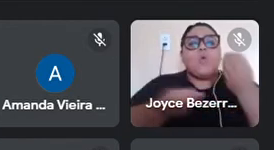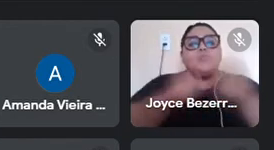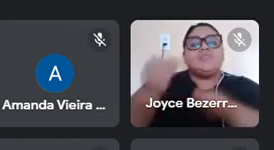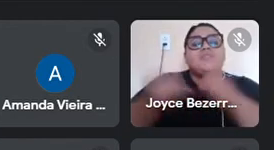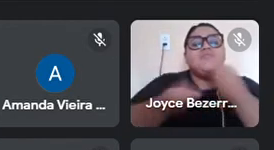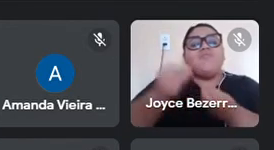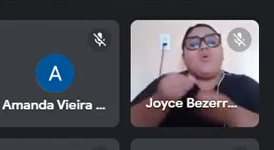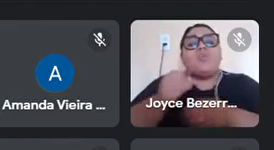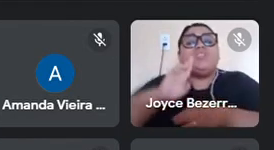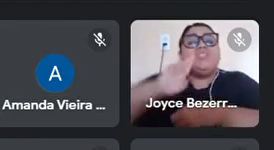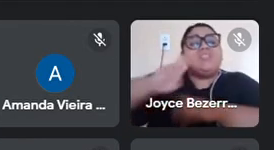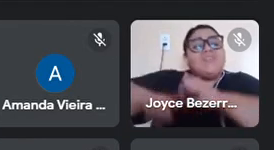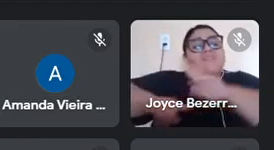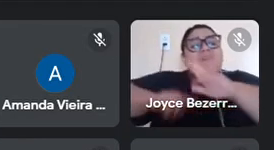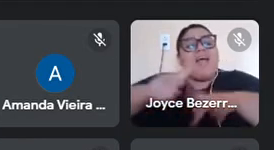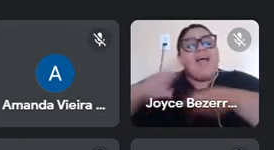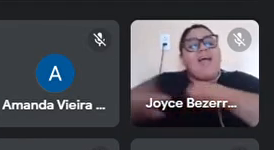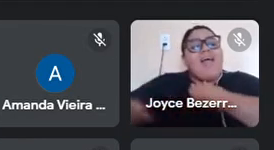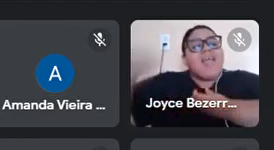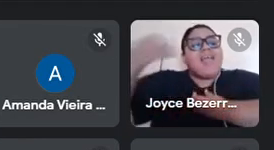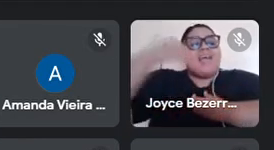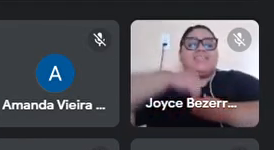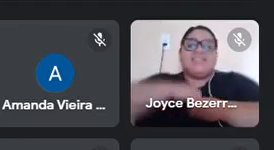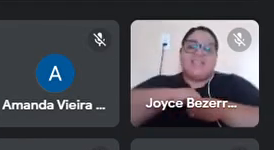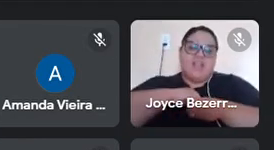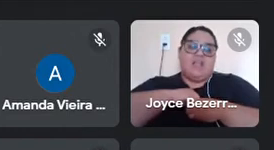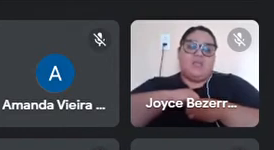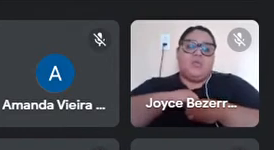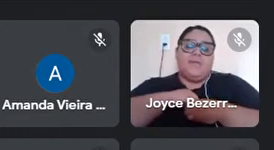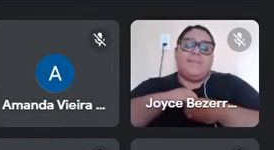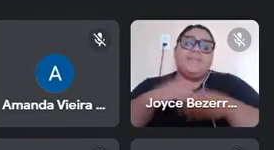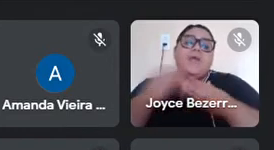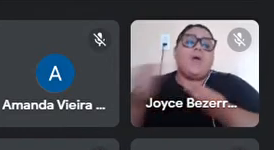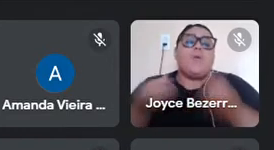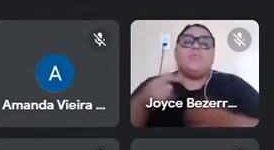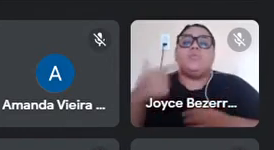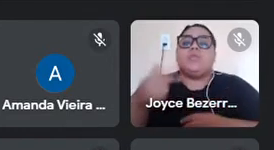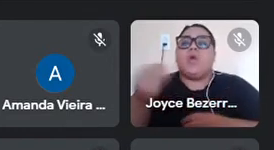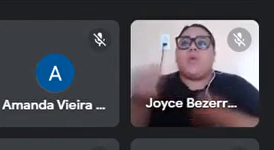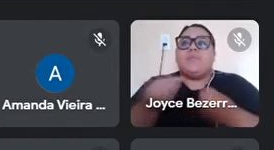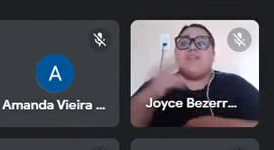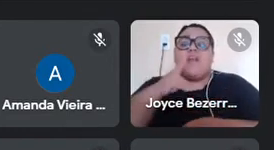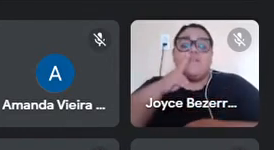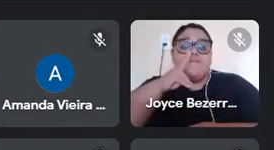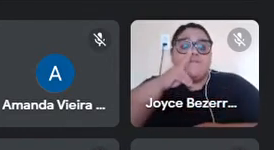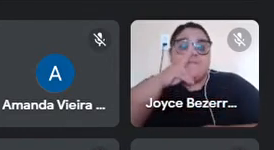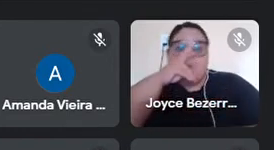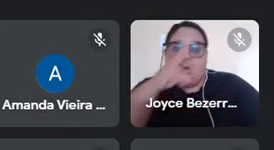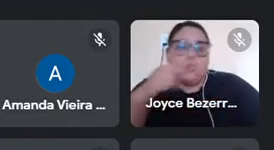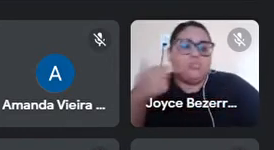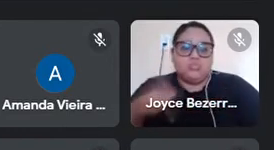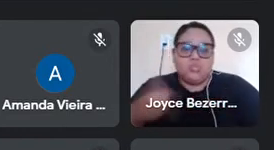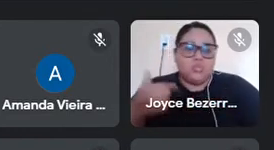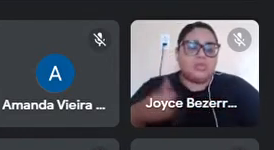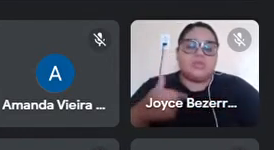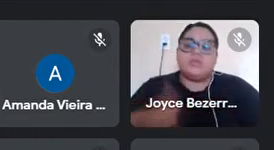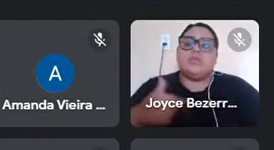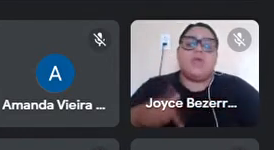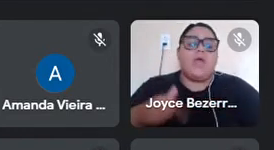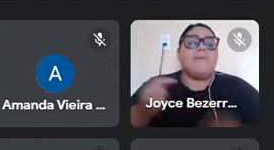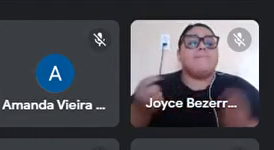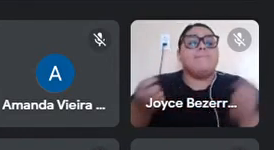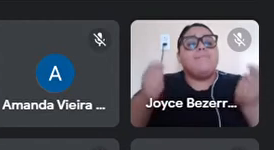partes deles, eles vão estar inativos ou vão estar não virulentos, né? Atenuados, que não tenham a